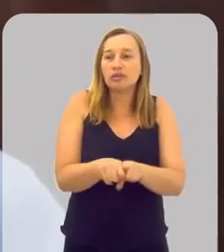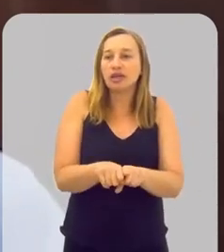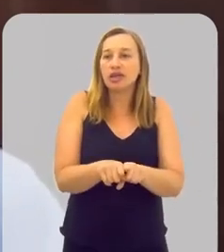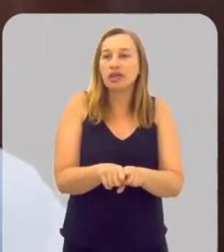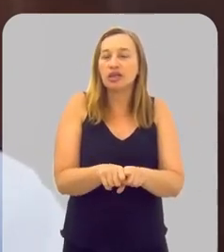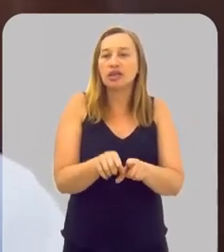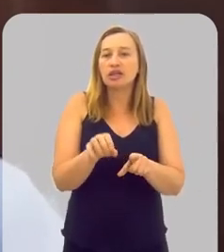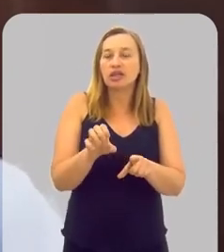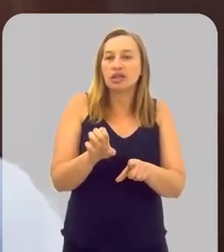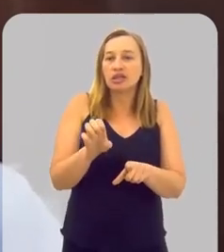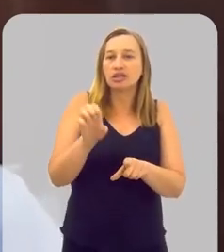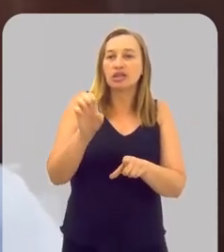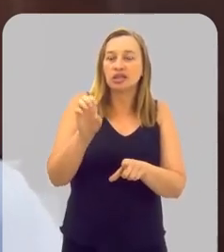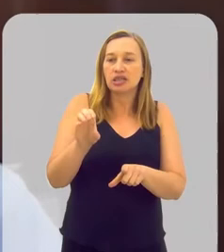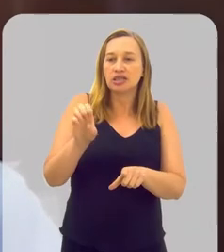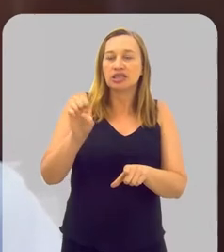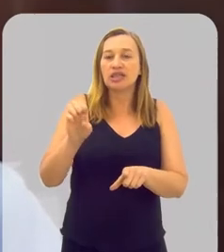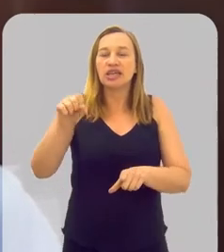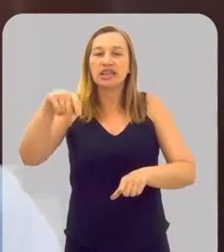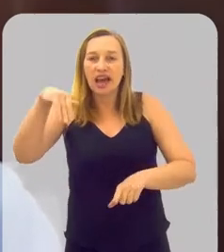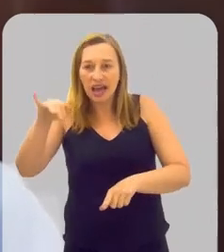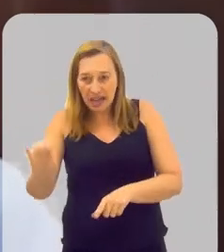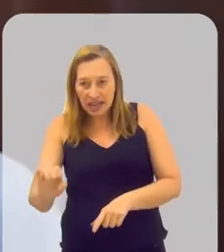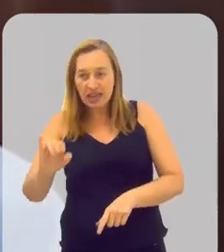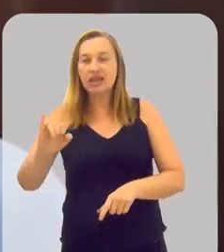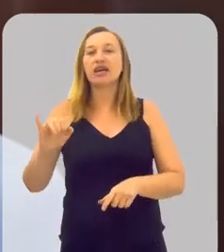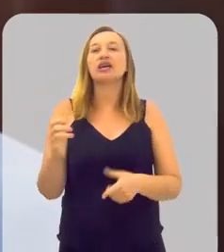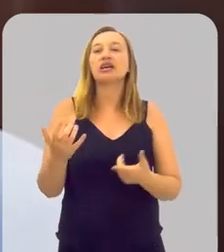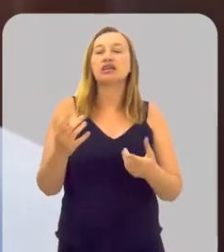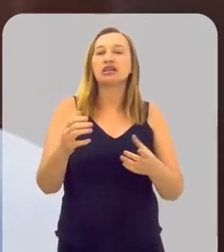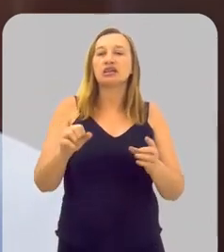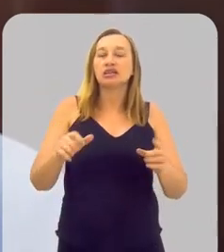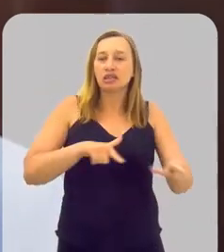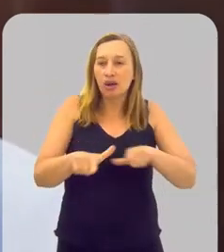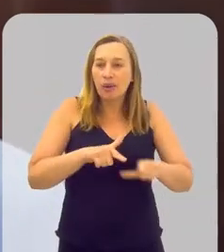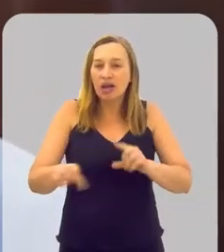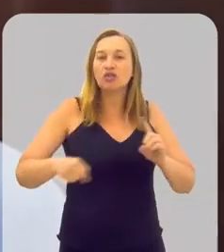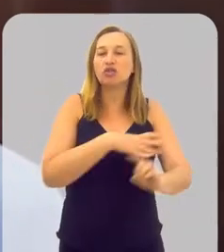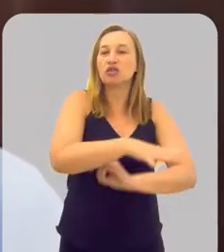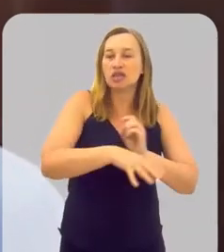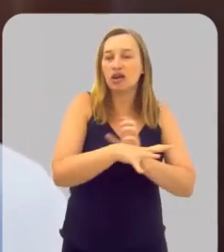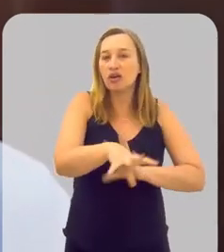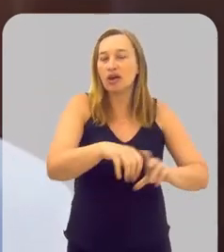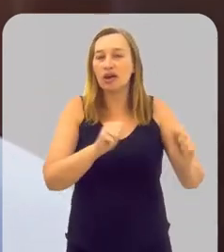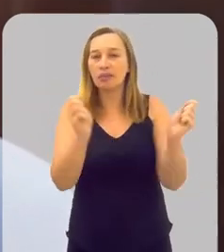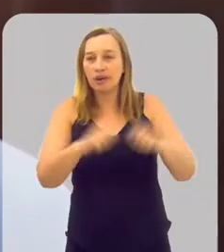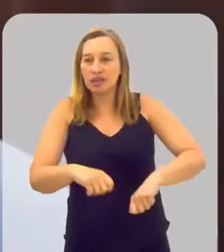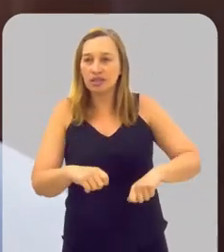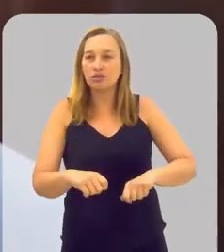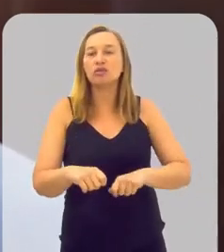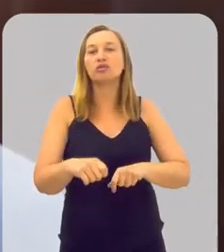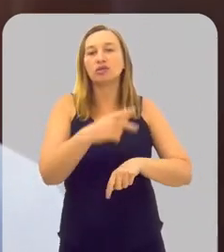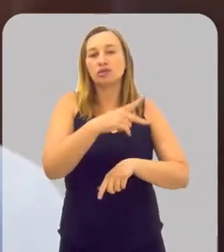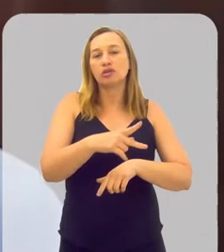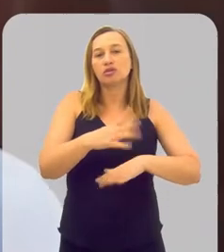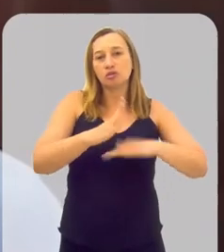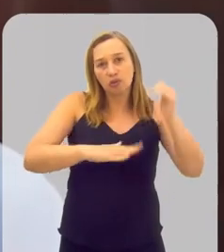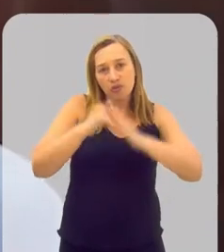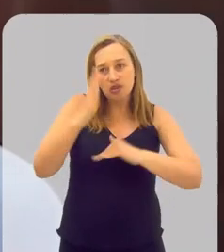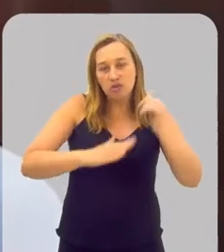atuação como um sistema também o SESI e o SENAI, que atuam nessa parte de serviço social da indústria e